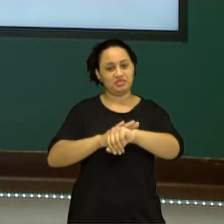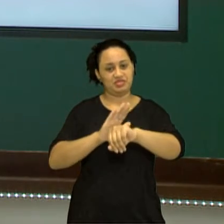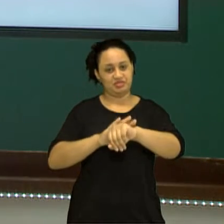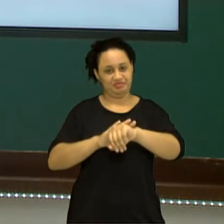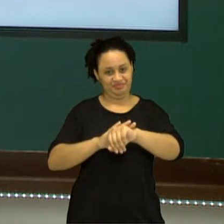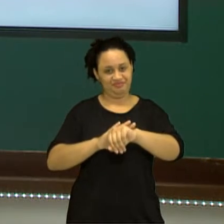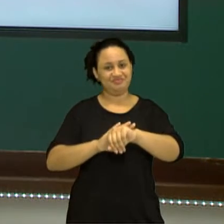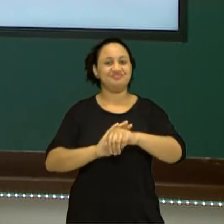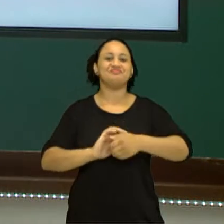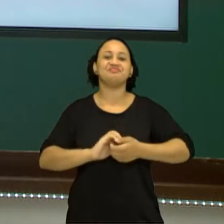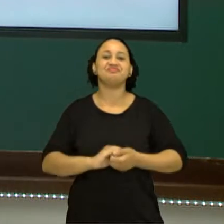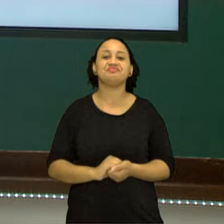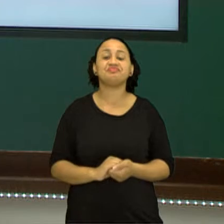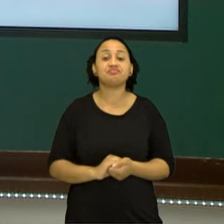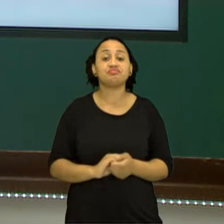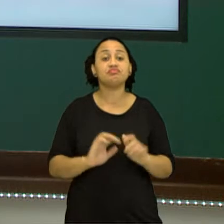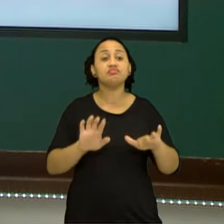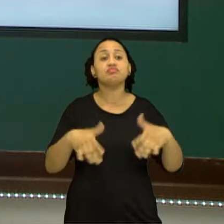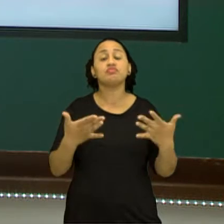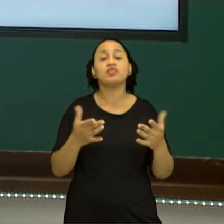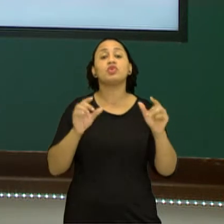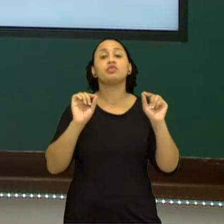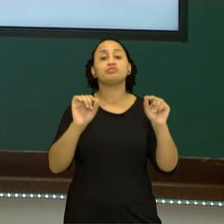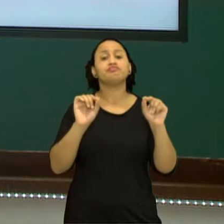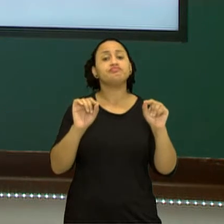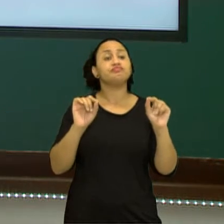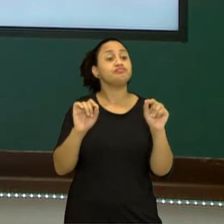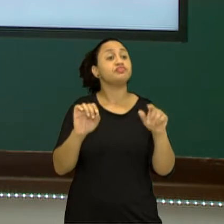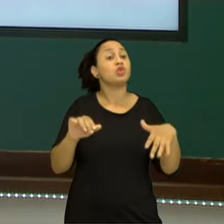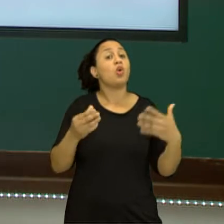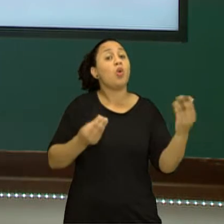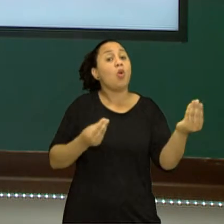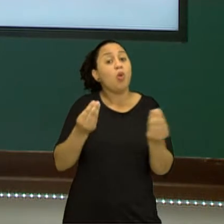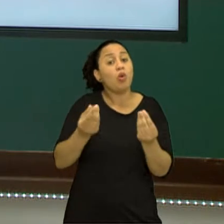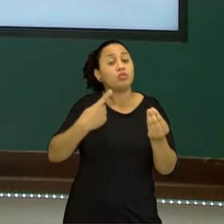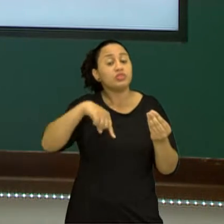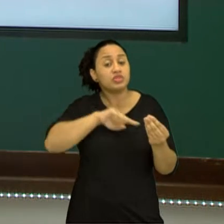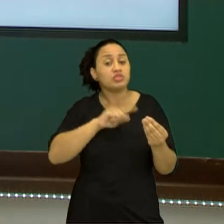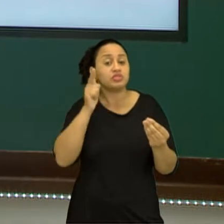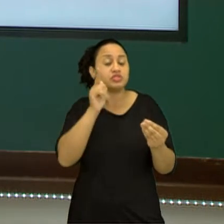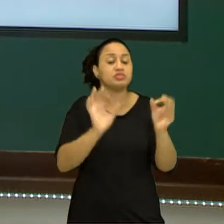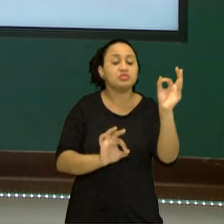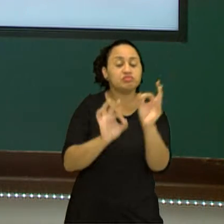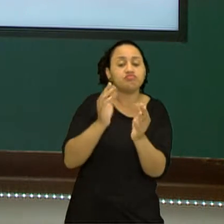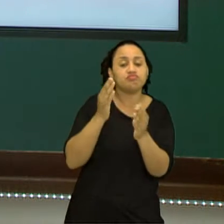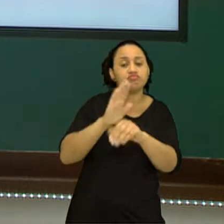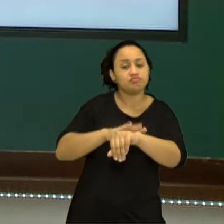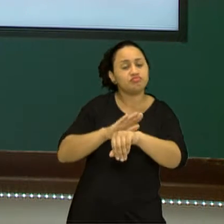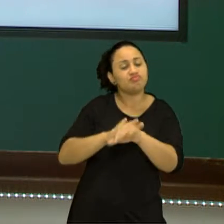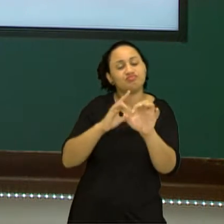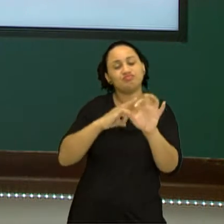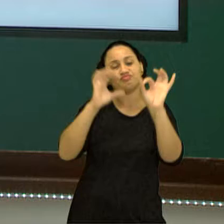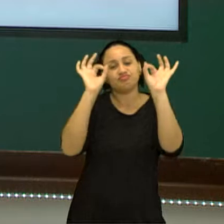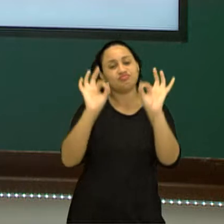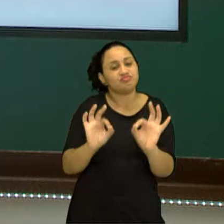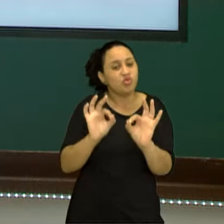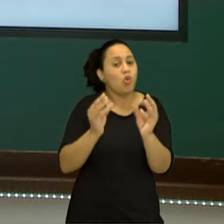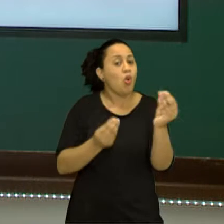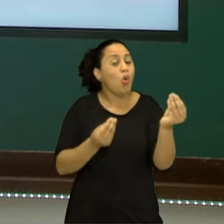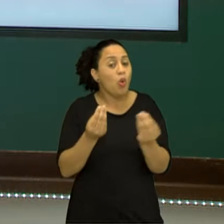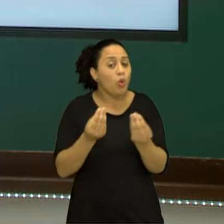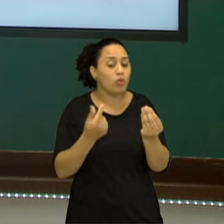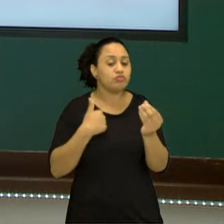tempo, beleza? Então aqui, pessoal, afinal, como a gente pode ter uma gestão do tempo eficiente, né? Como a gente pode